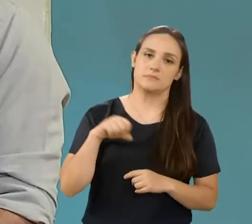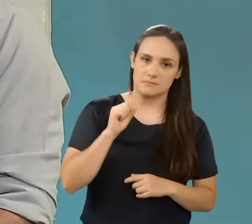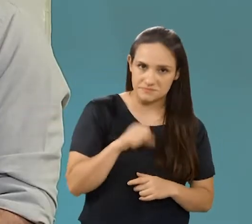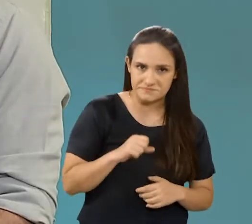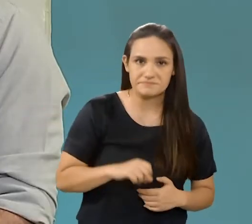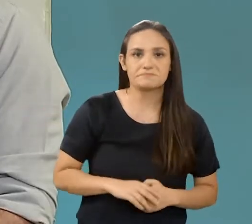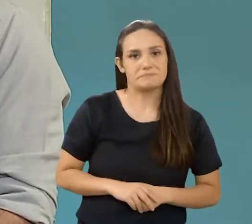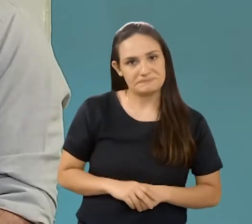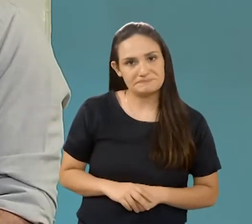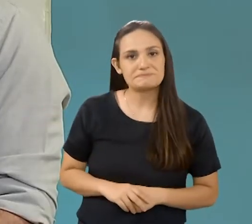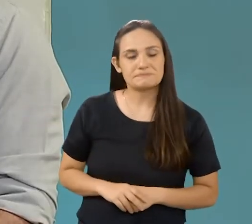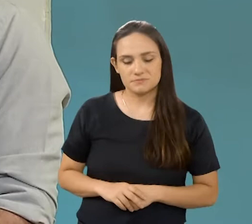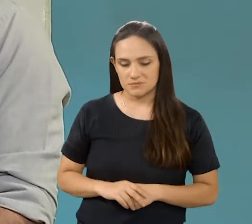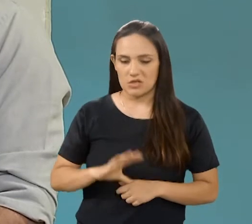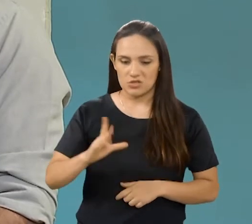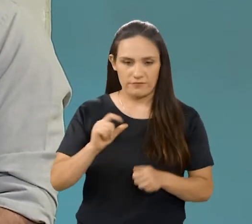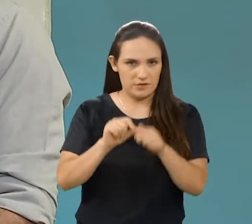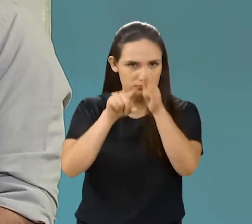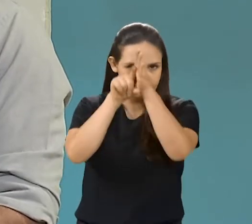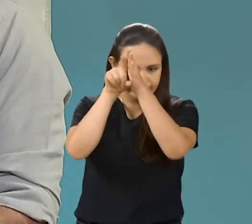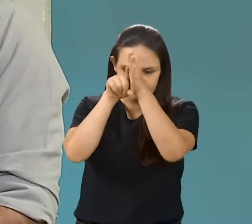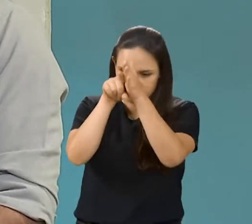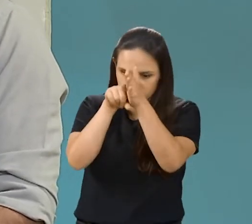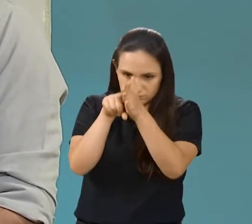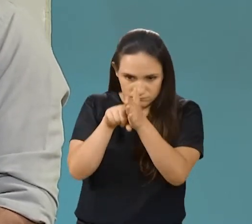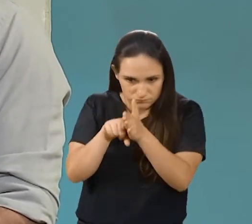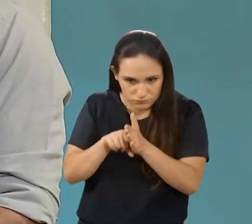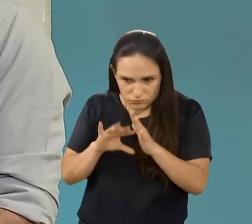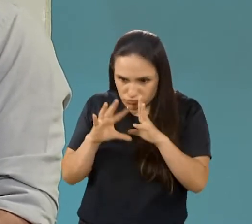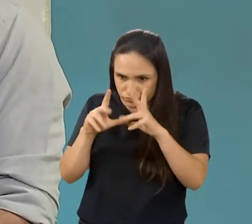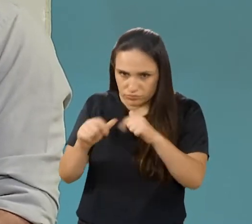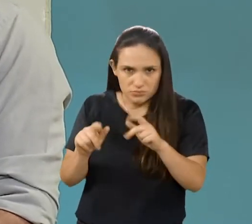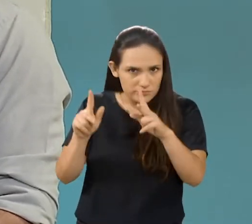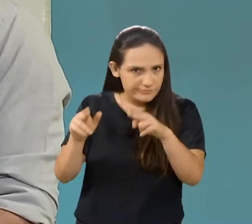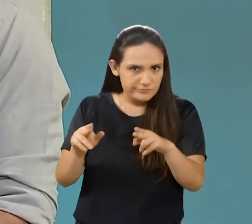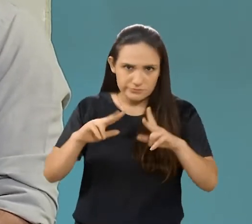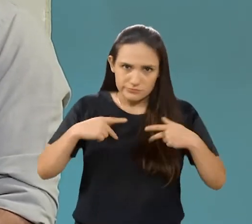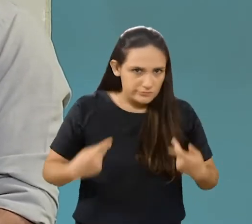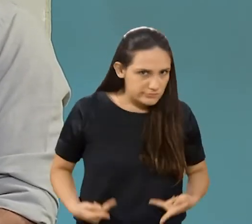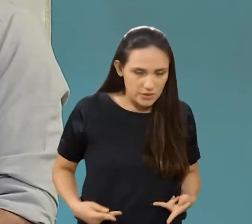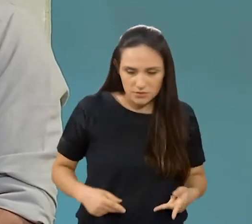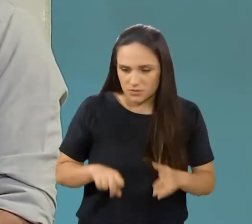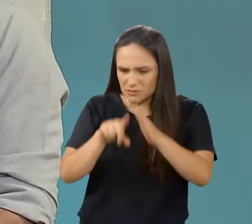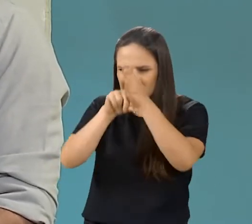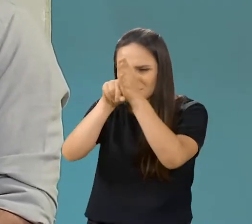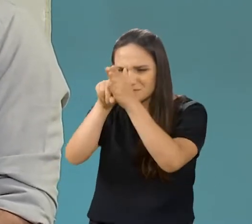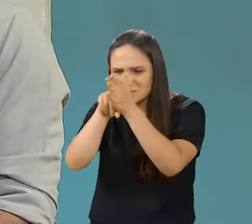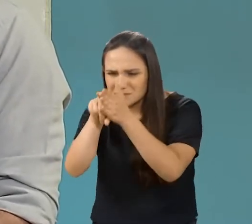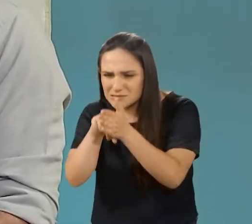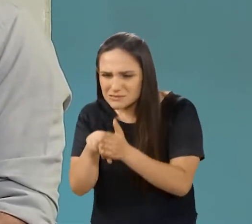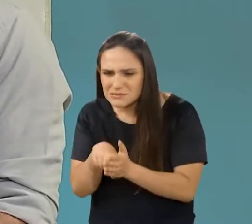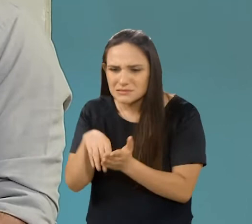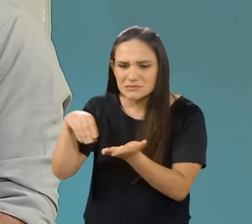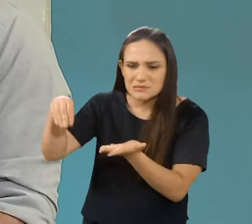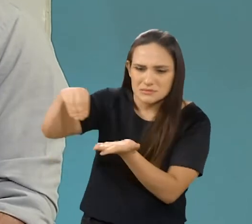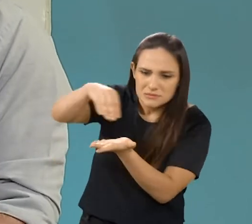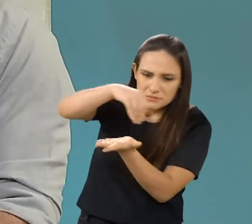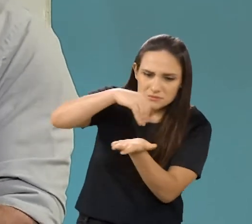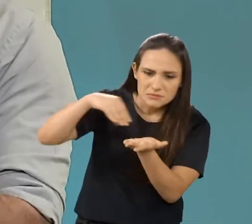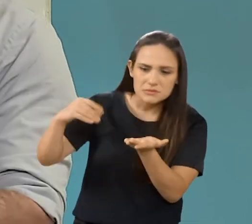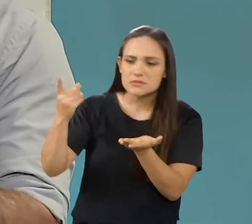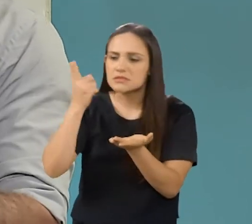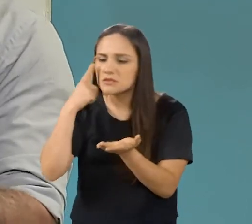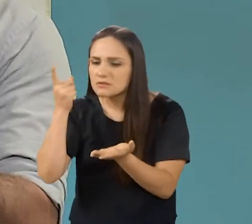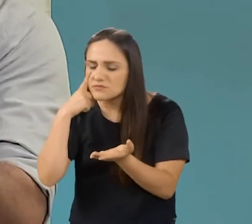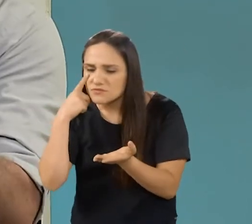É feita uma triagem do animal como se fosse uma triagem no humano. Quando você chega no hospital, você tem lá do nível, né,